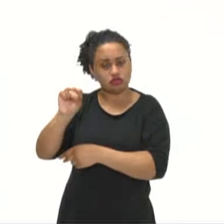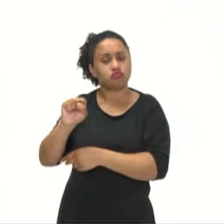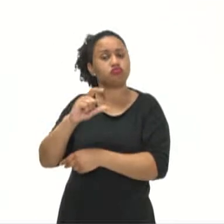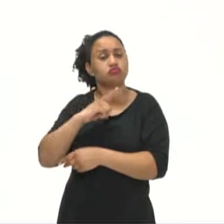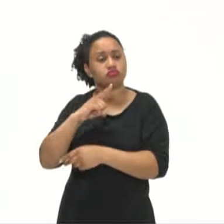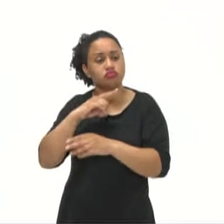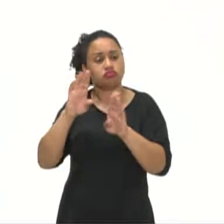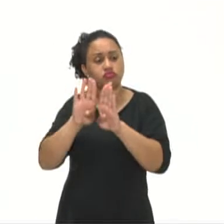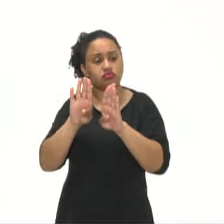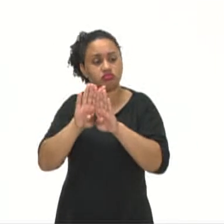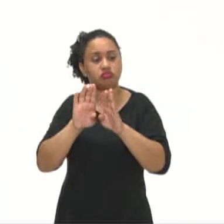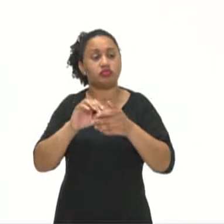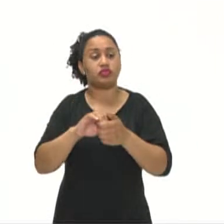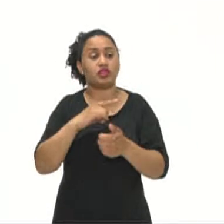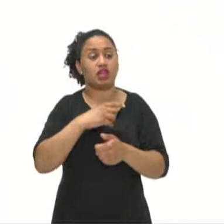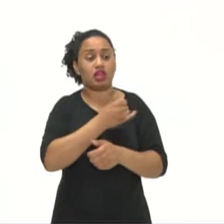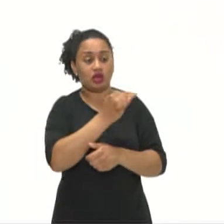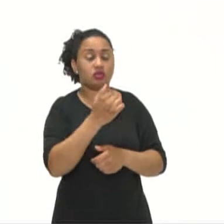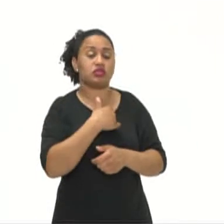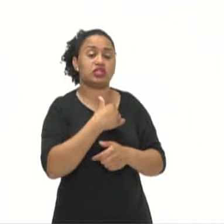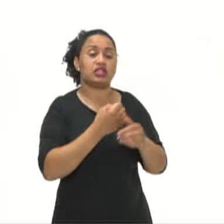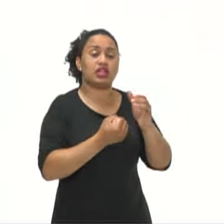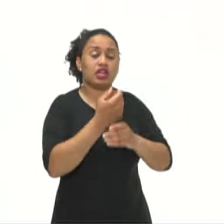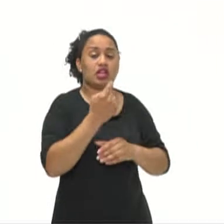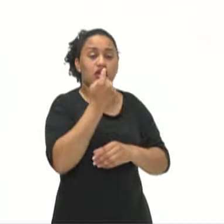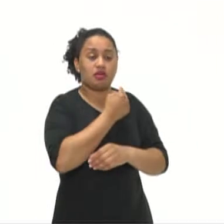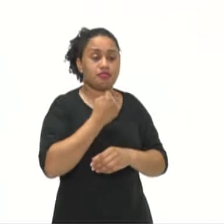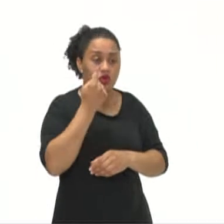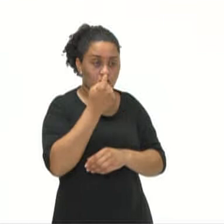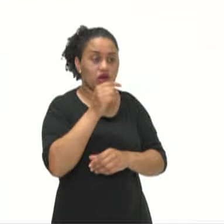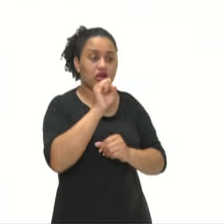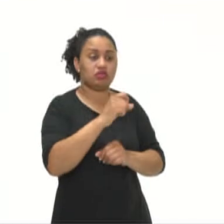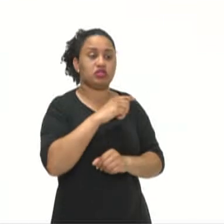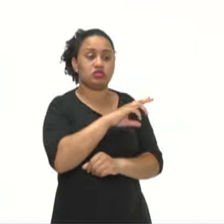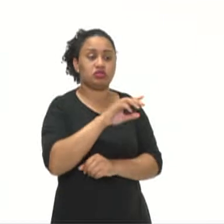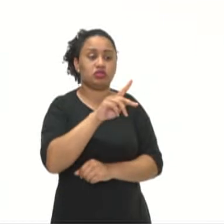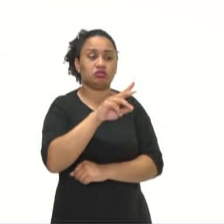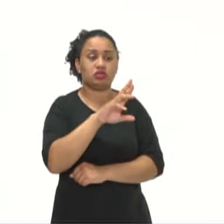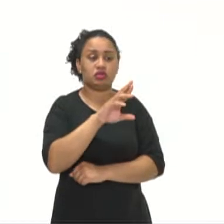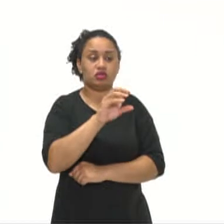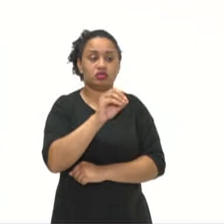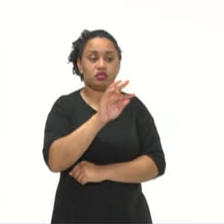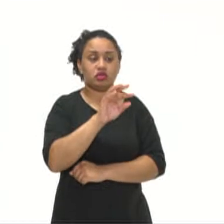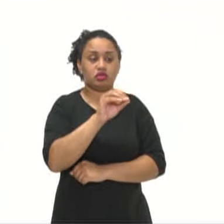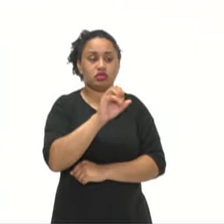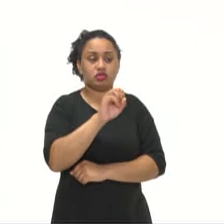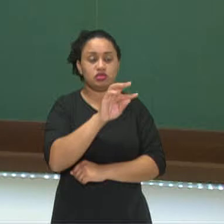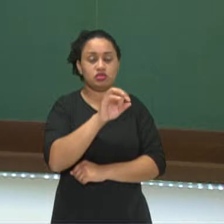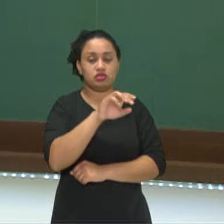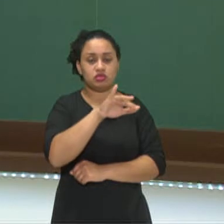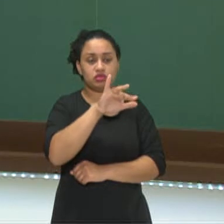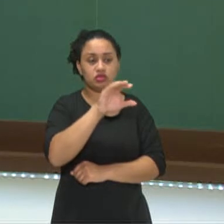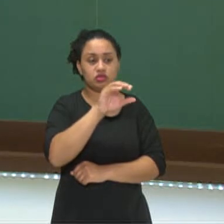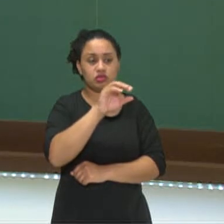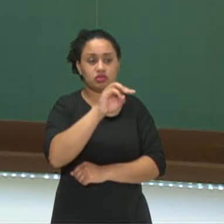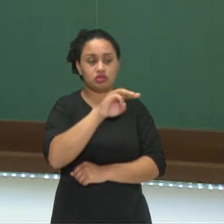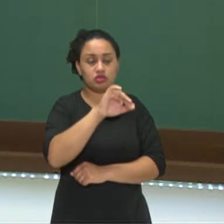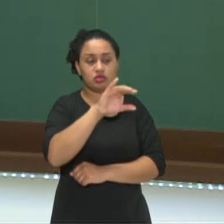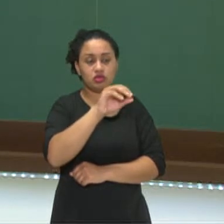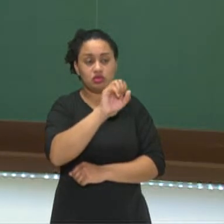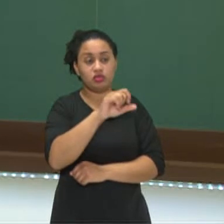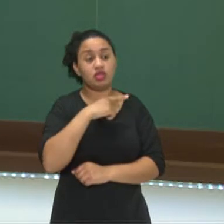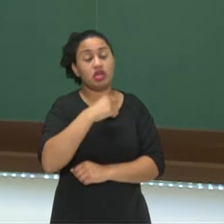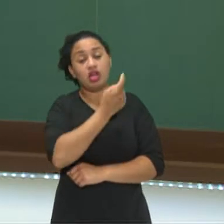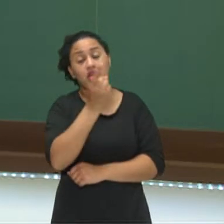vai originar a boca é chamada de protostômios, e os animais que formam então primeiro o ânus